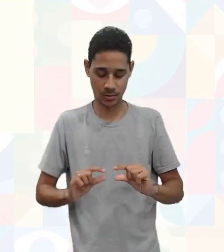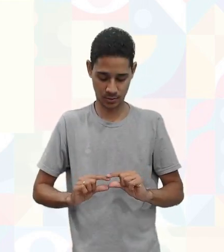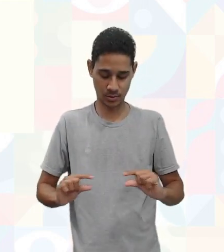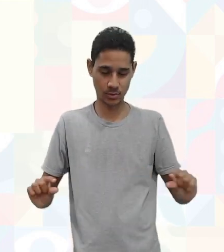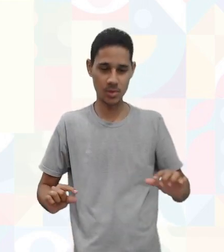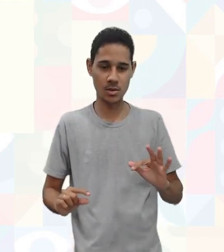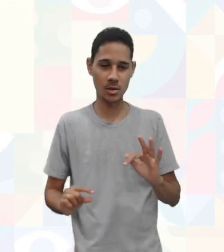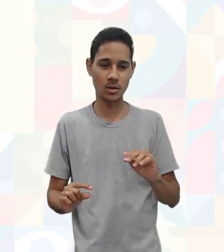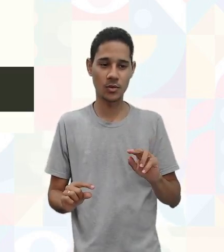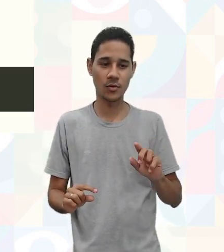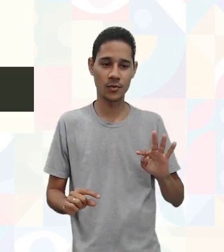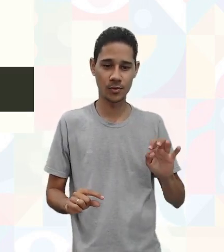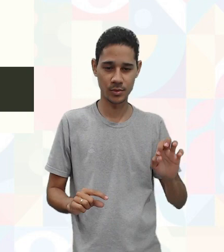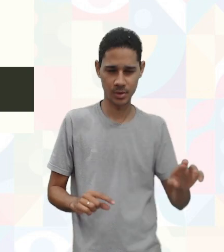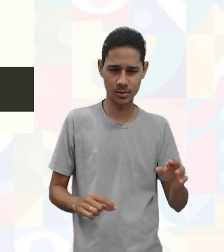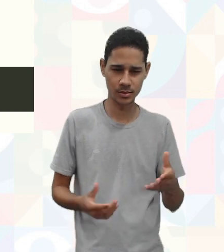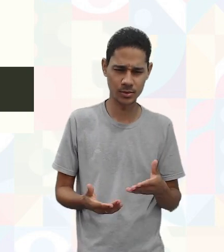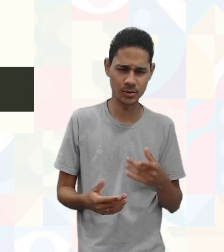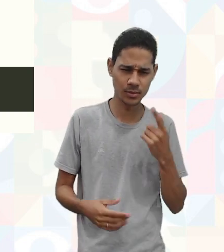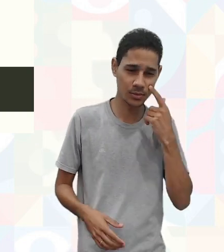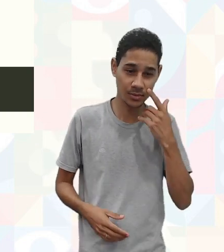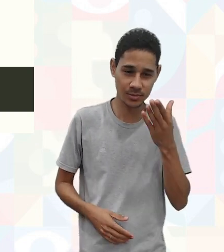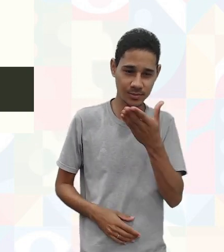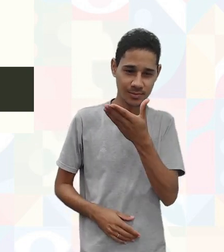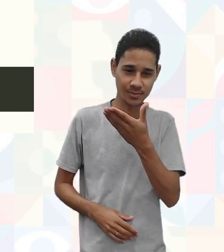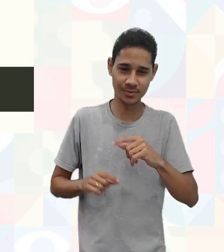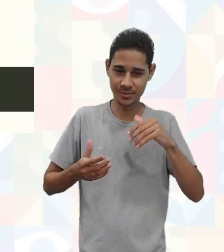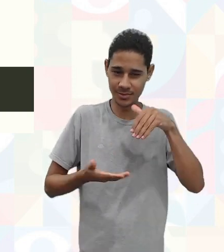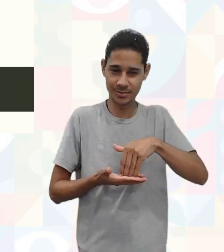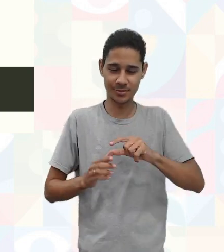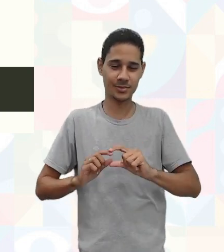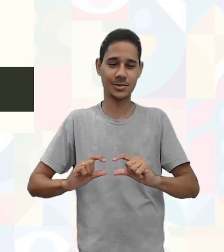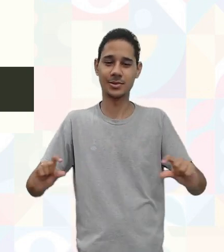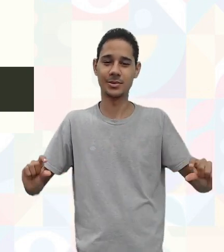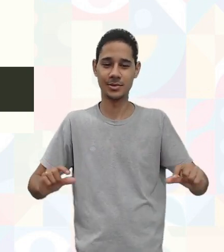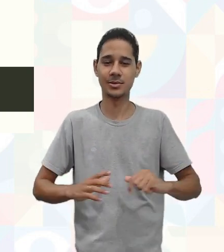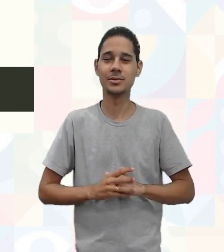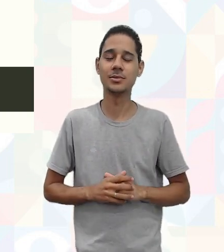footer, que é o rodapé. Aqui, ó.